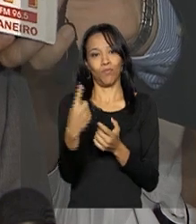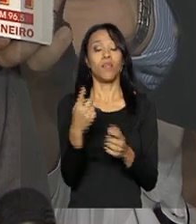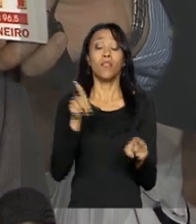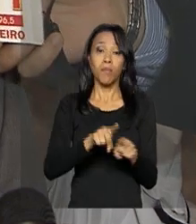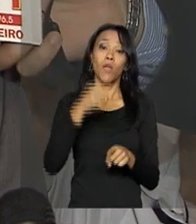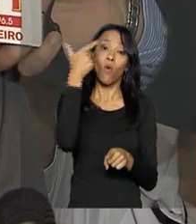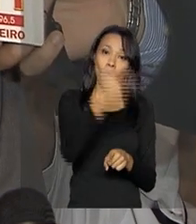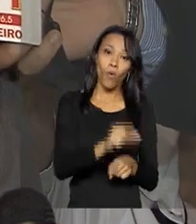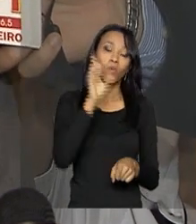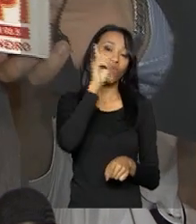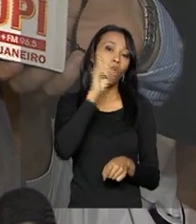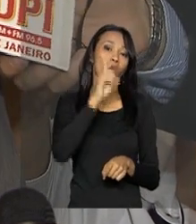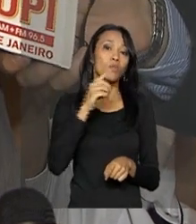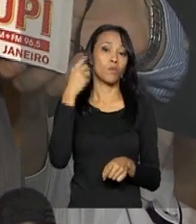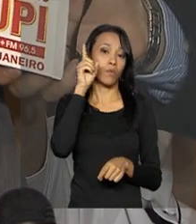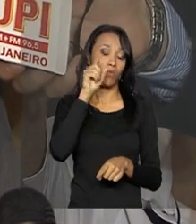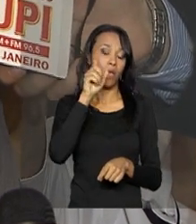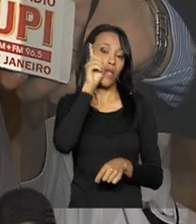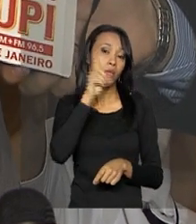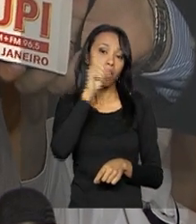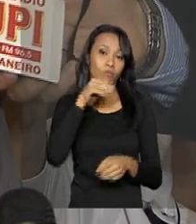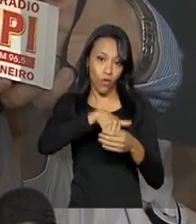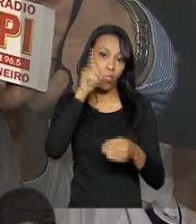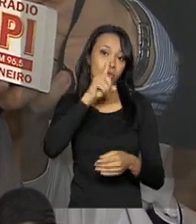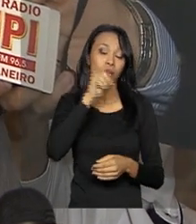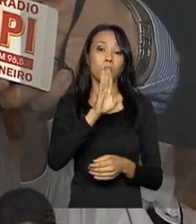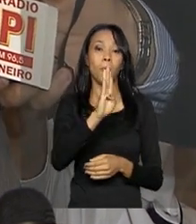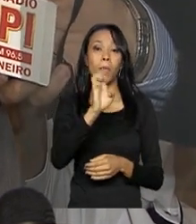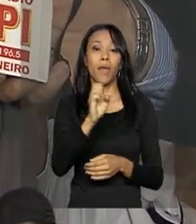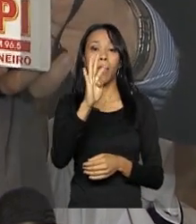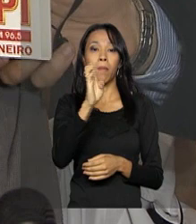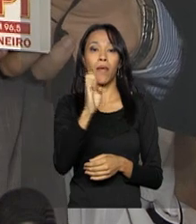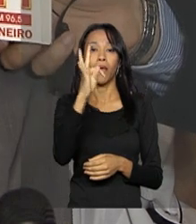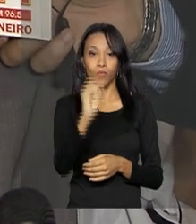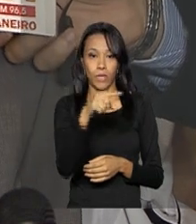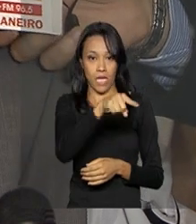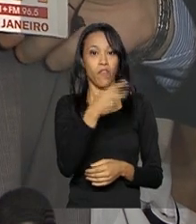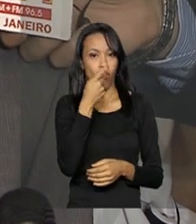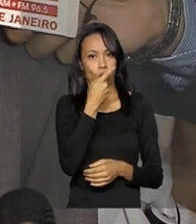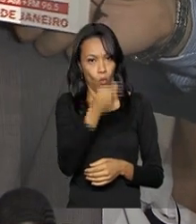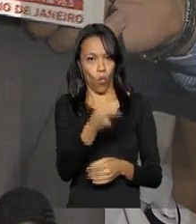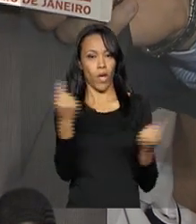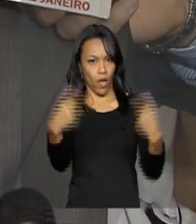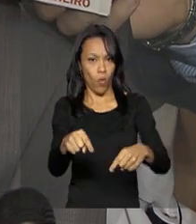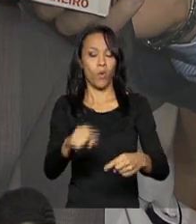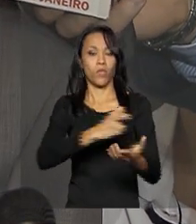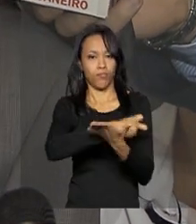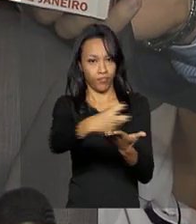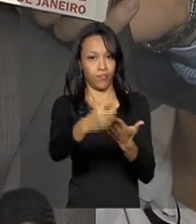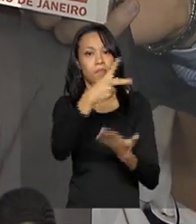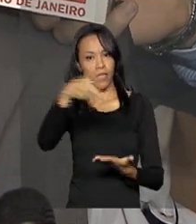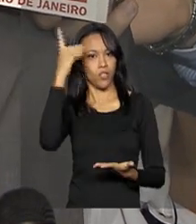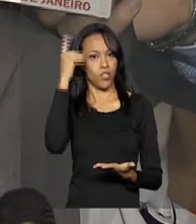o voto do deputado Bebeto que já declarou que Vota contra o impeachment mas em função da orientação